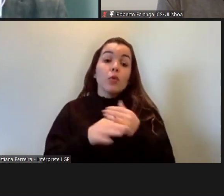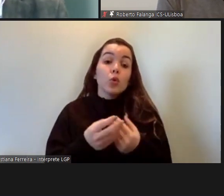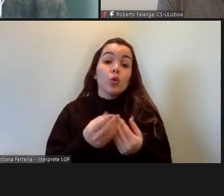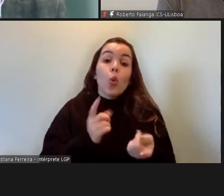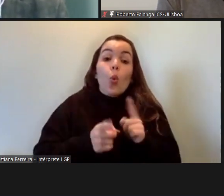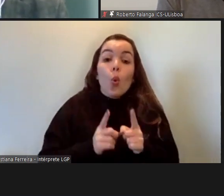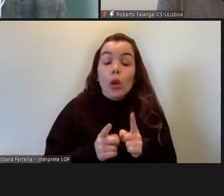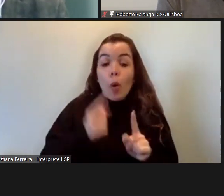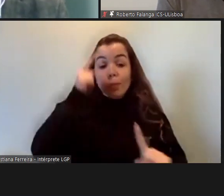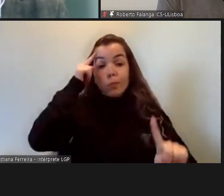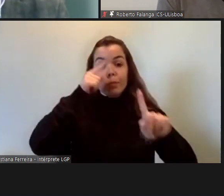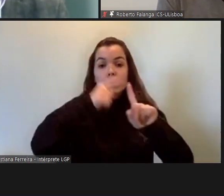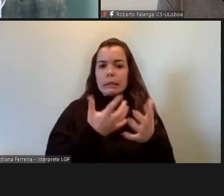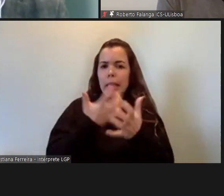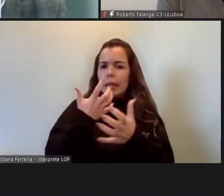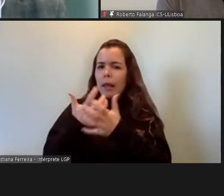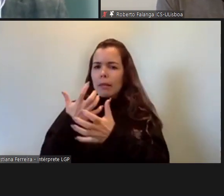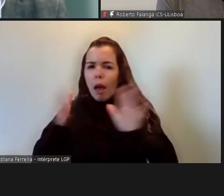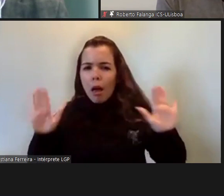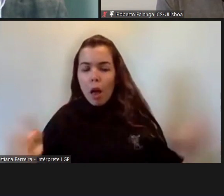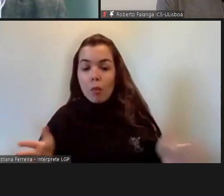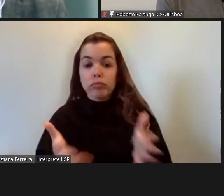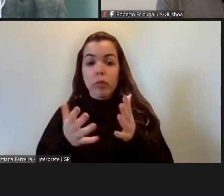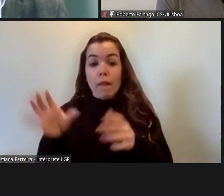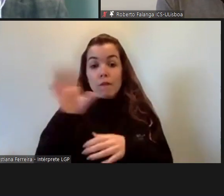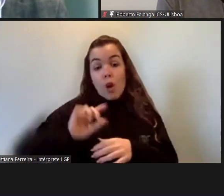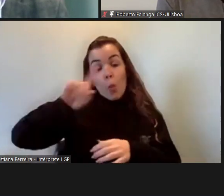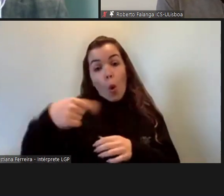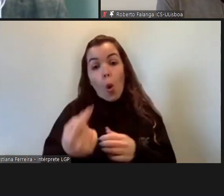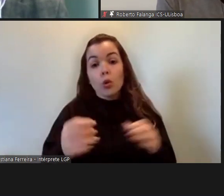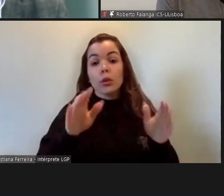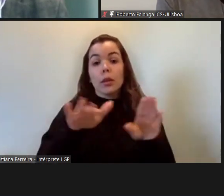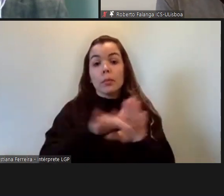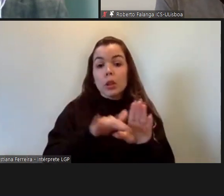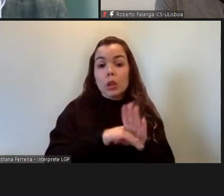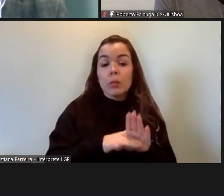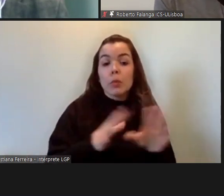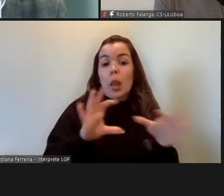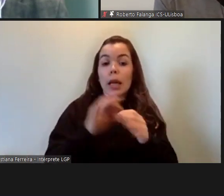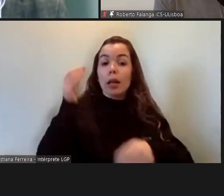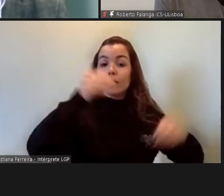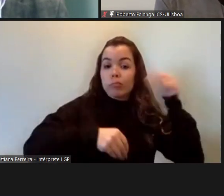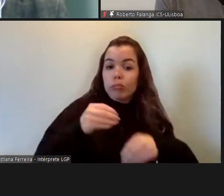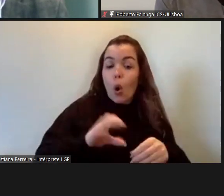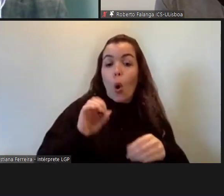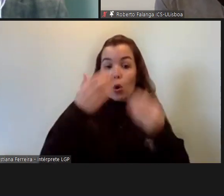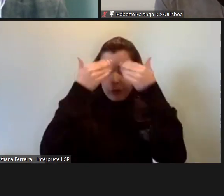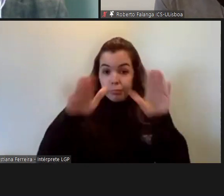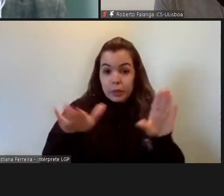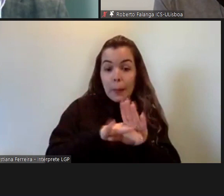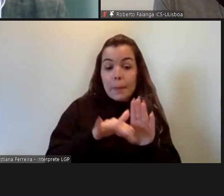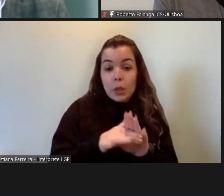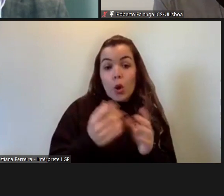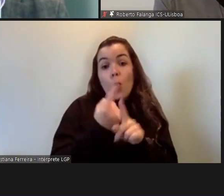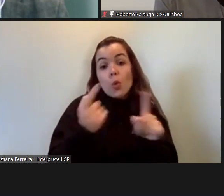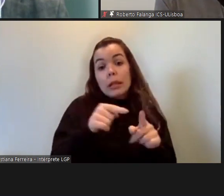para os cativar para essa outra forma de participação, que é a participação eleitoral ou a democracia representativa, porque isso também tem a ver com